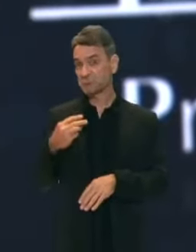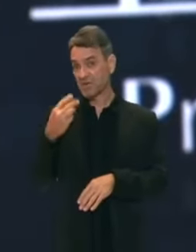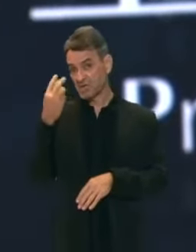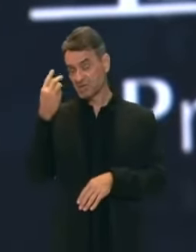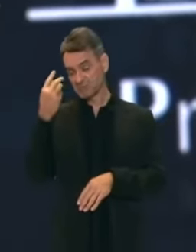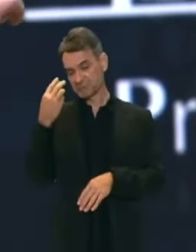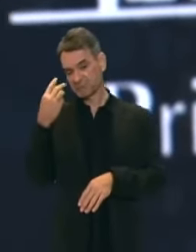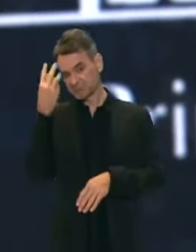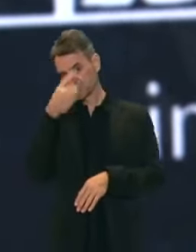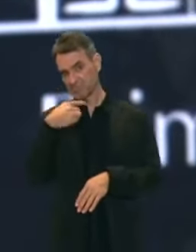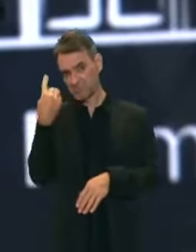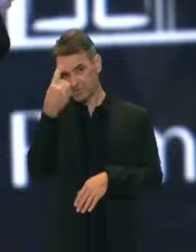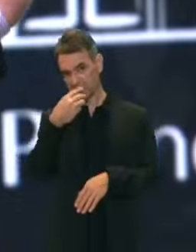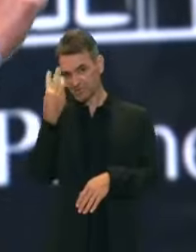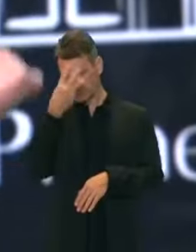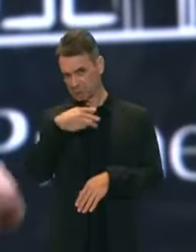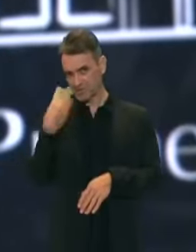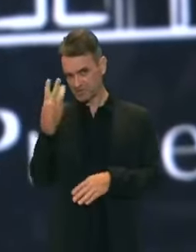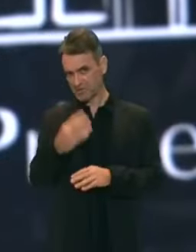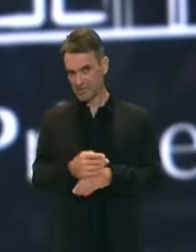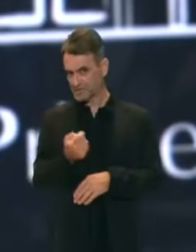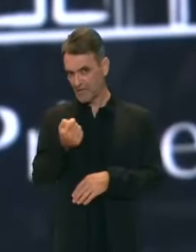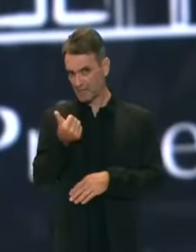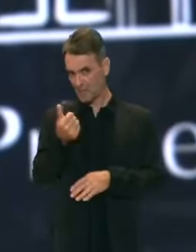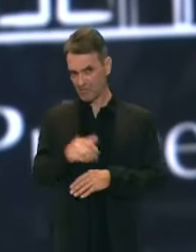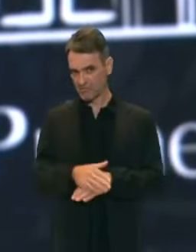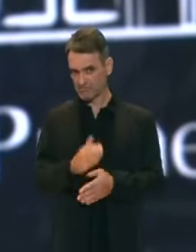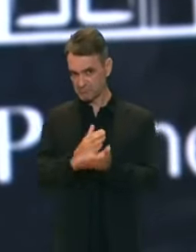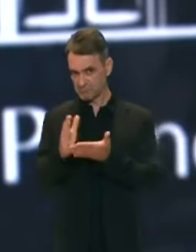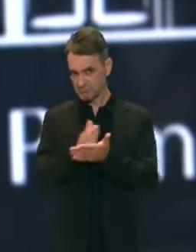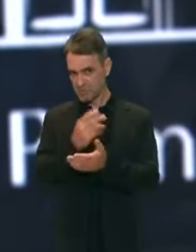algumas pessoas aqui é pouco.